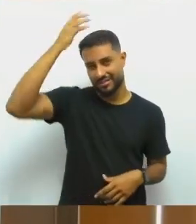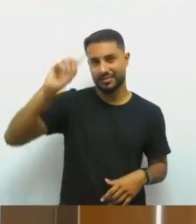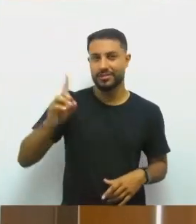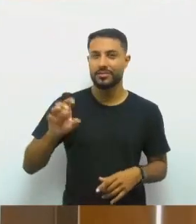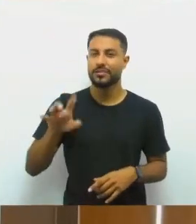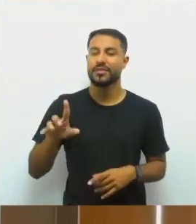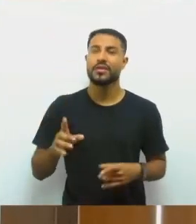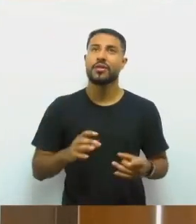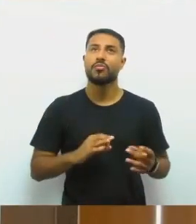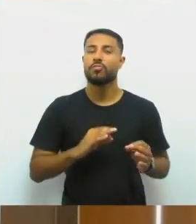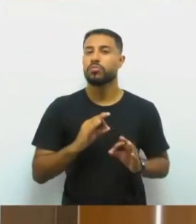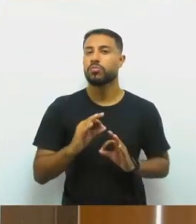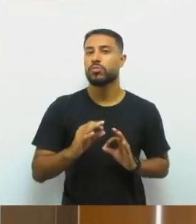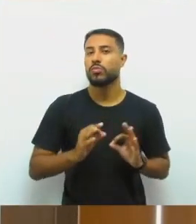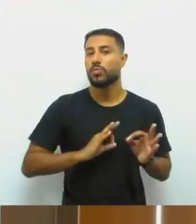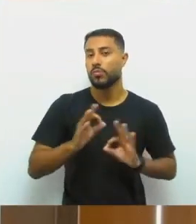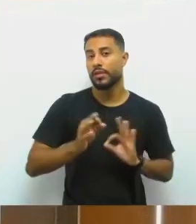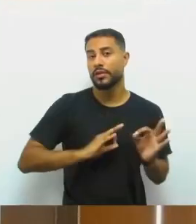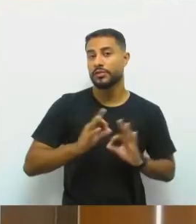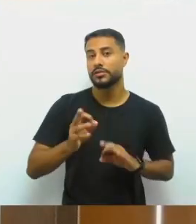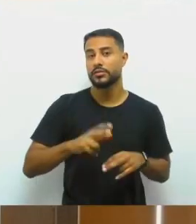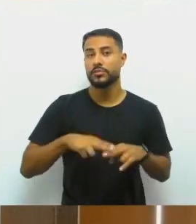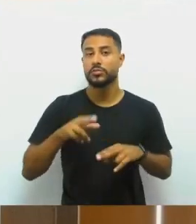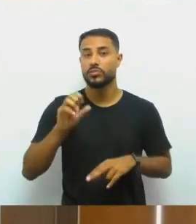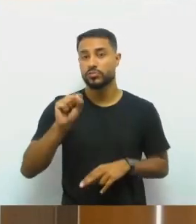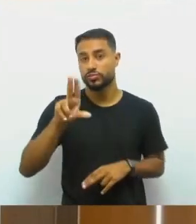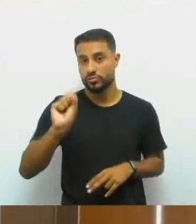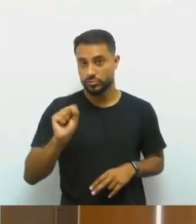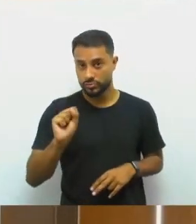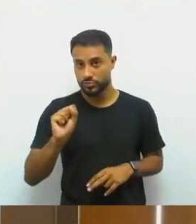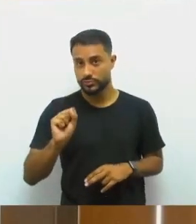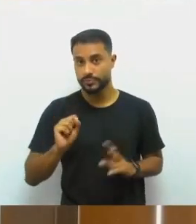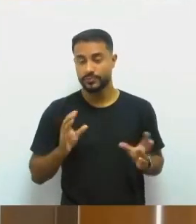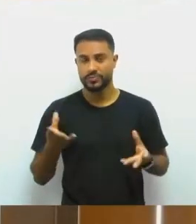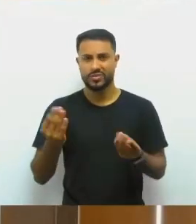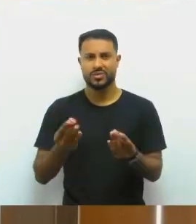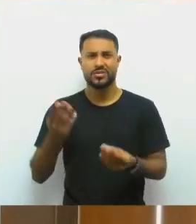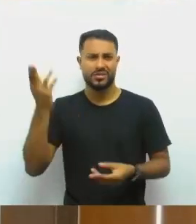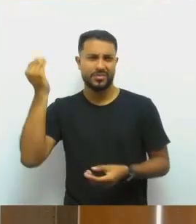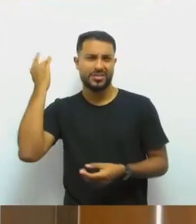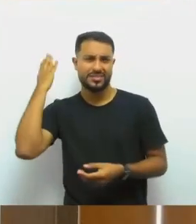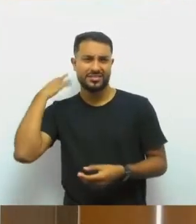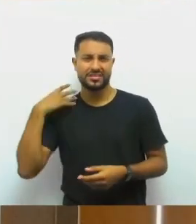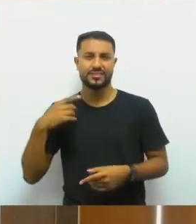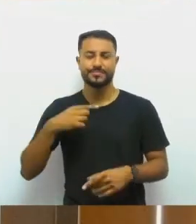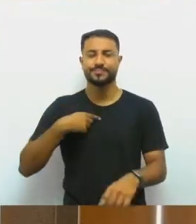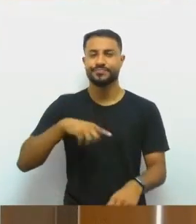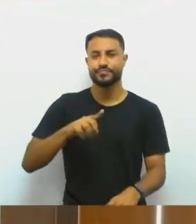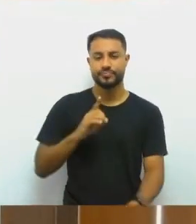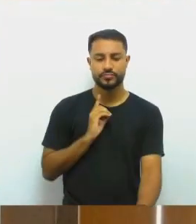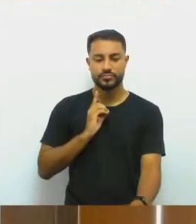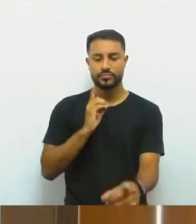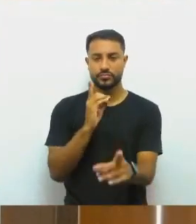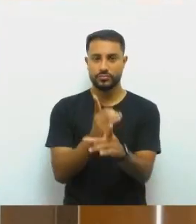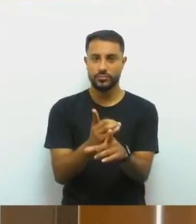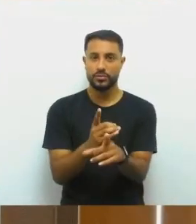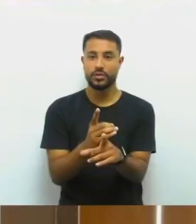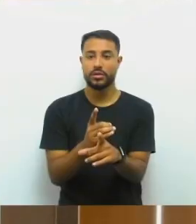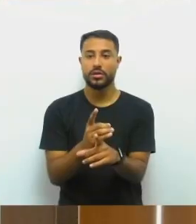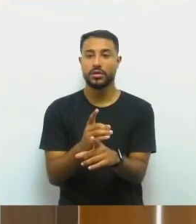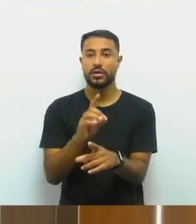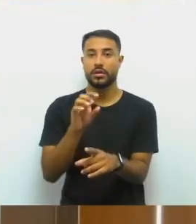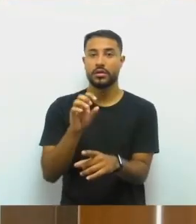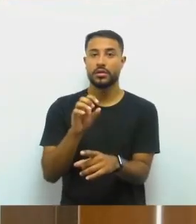Saúde. Há muito tempo atrás, você ia nos postos de saúde e queria se consultar com um cardiologista